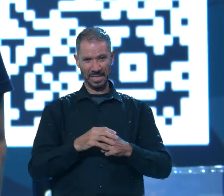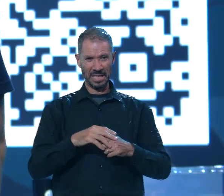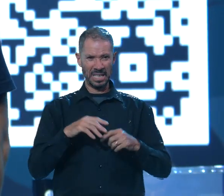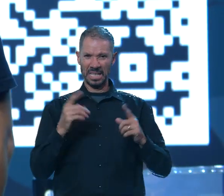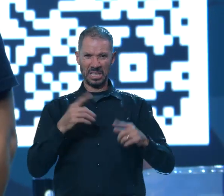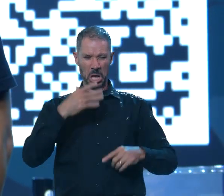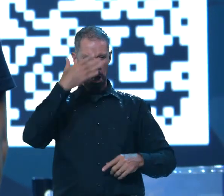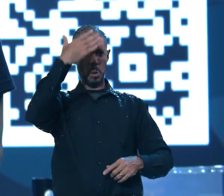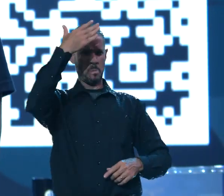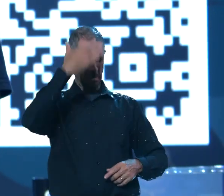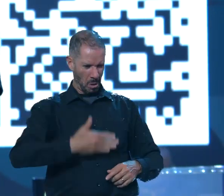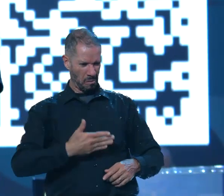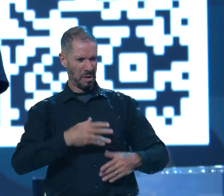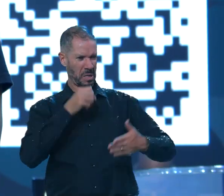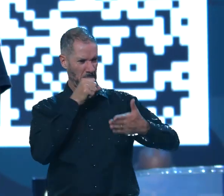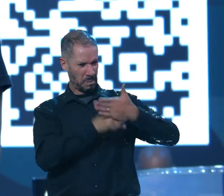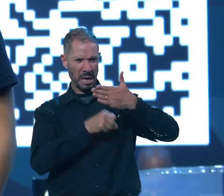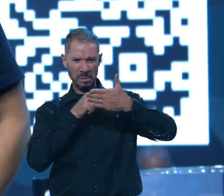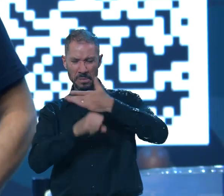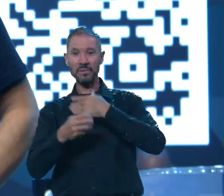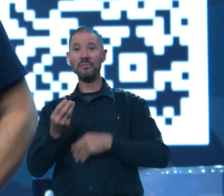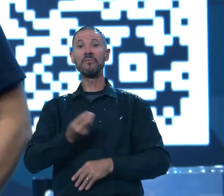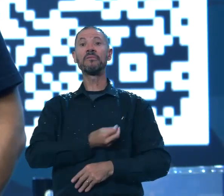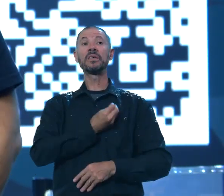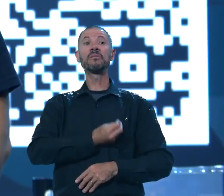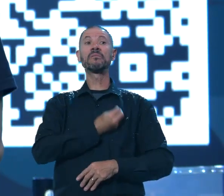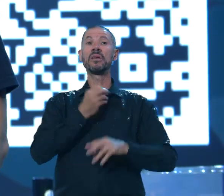se provando. Você tem só que viver, meu irmão.